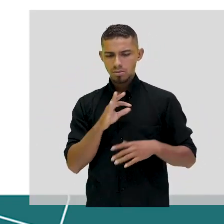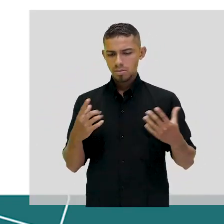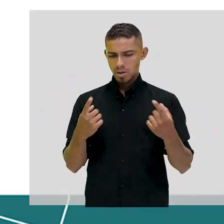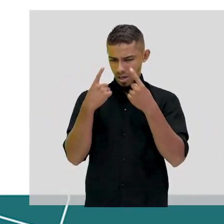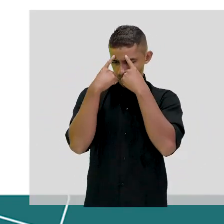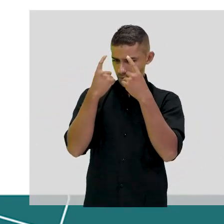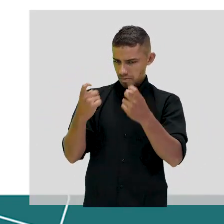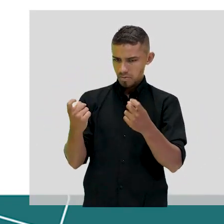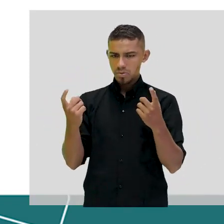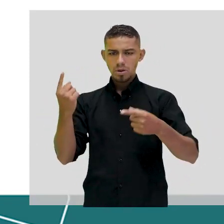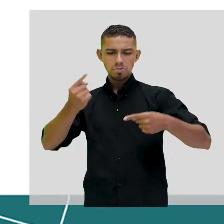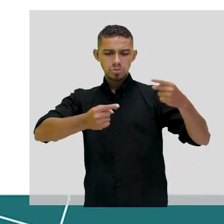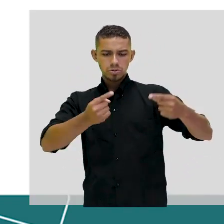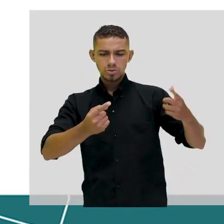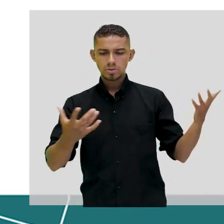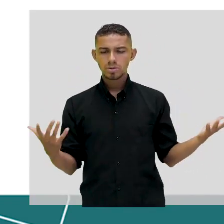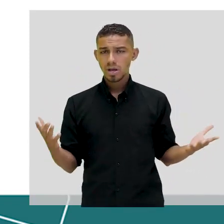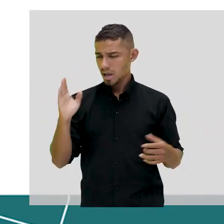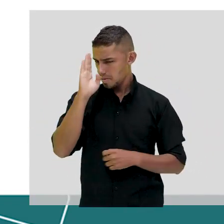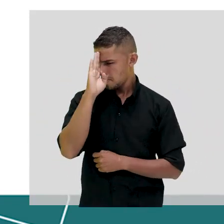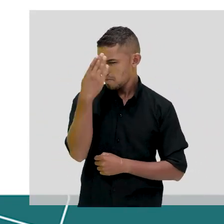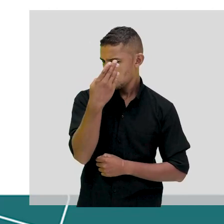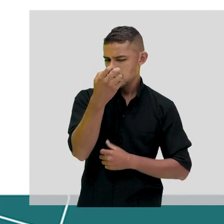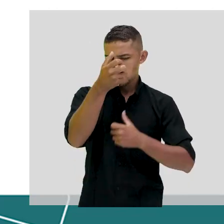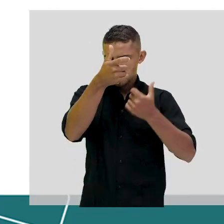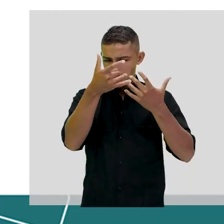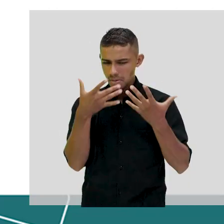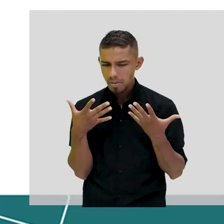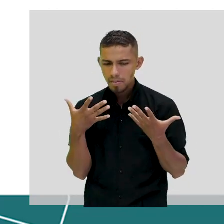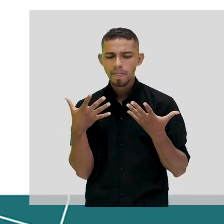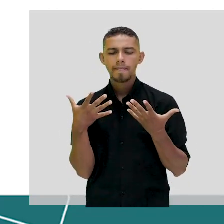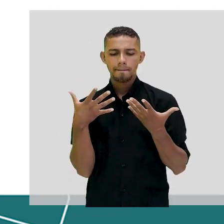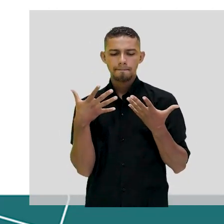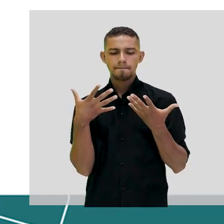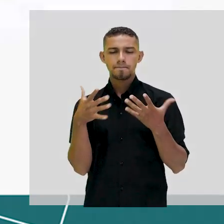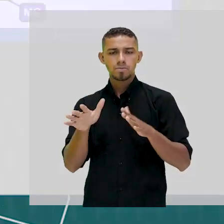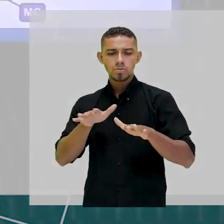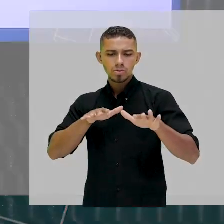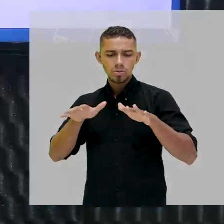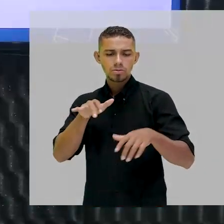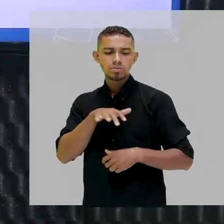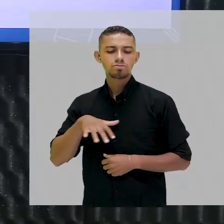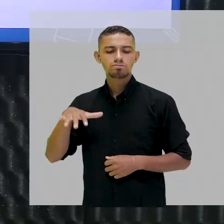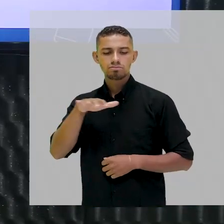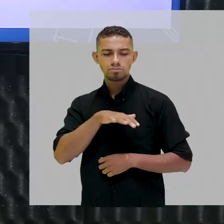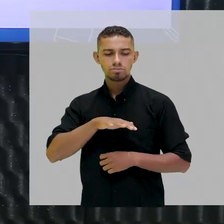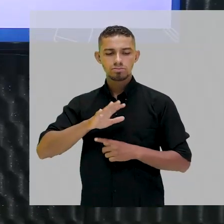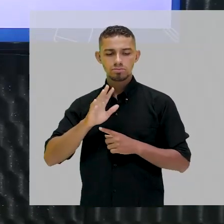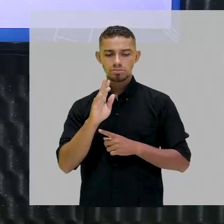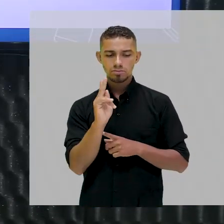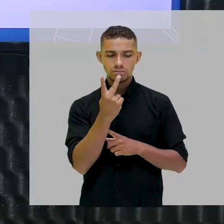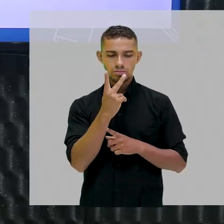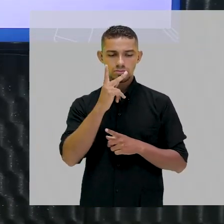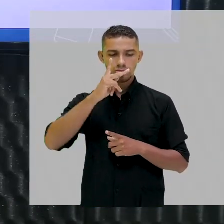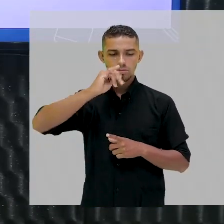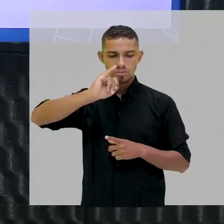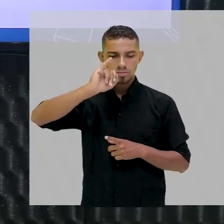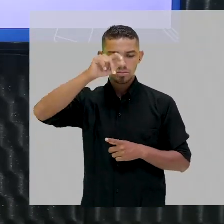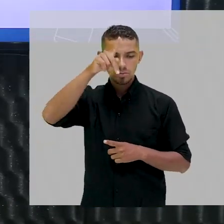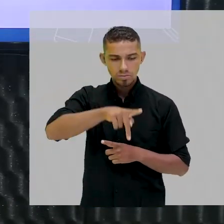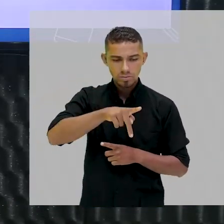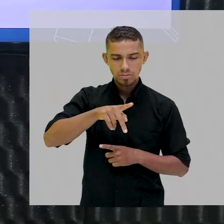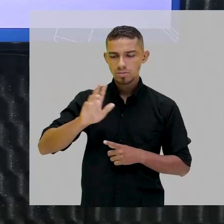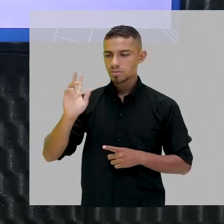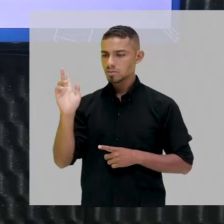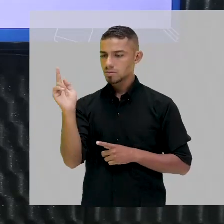das questões principais que são levantadas pelo movimento hip hop. Aí eu venho falar